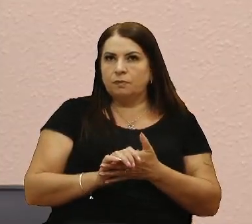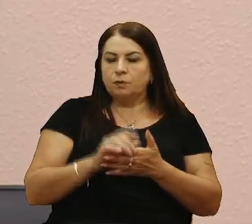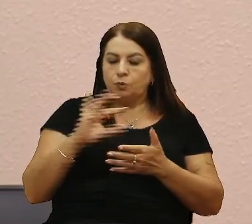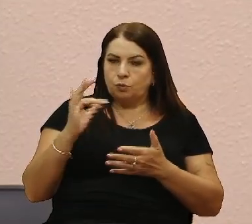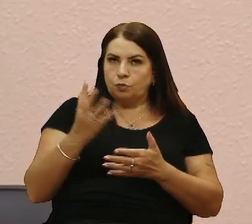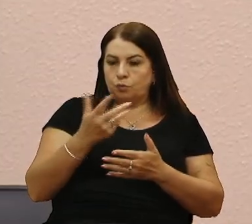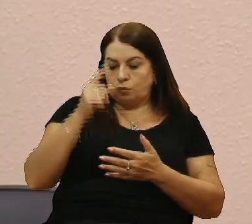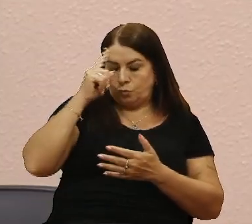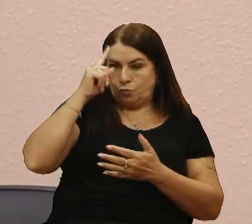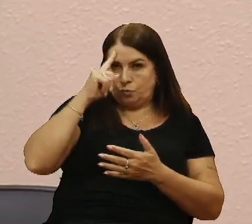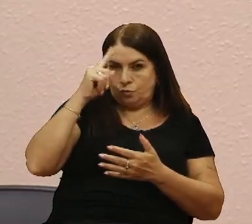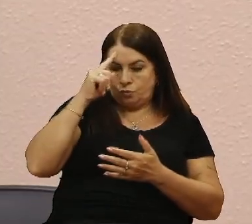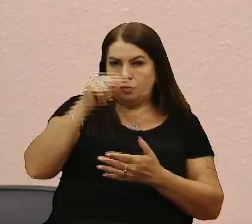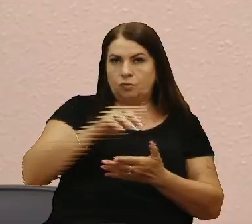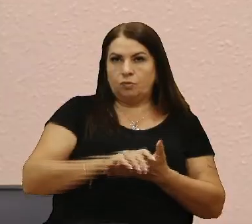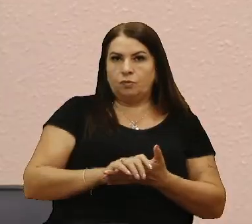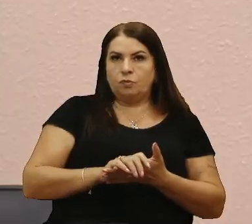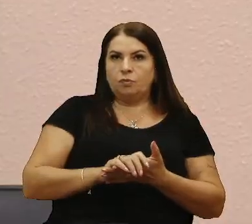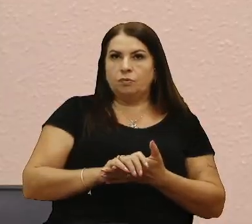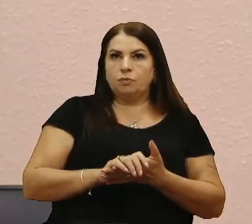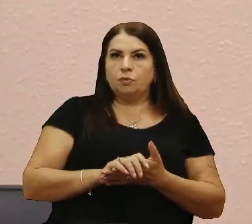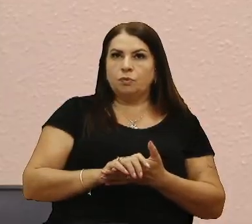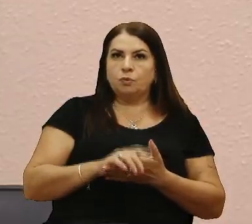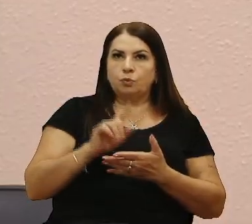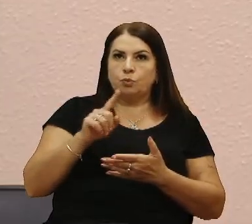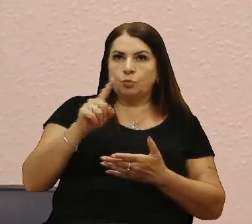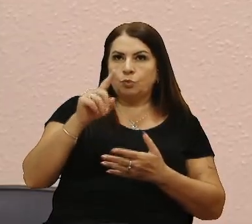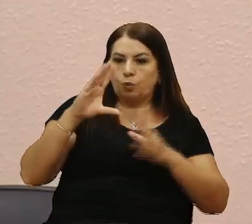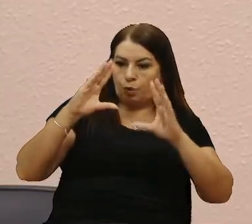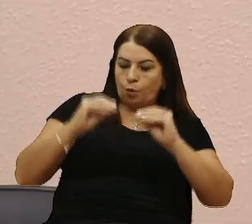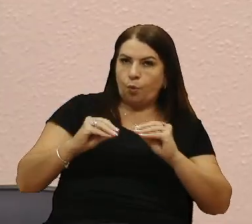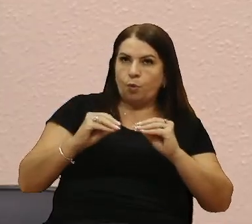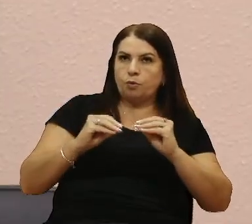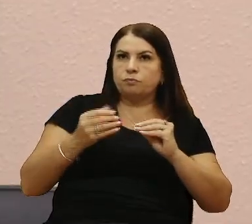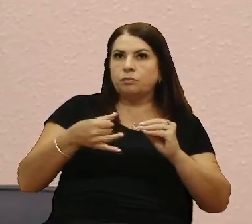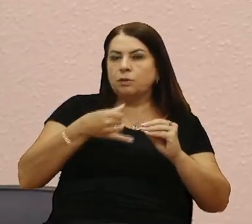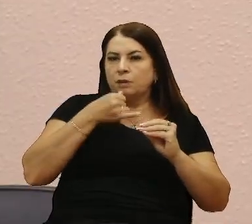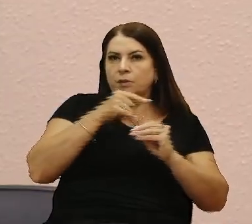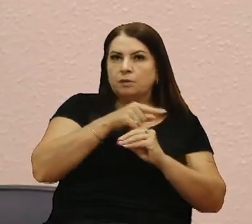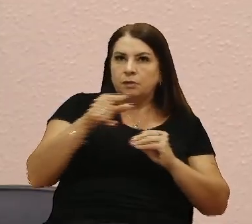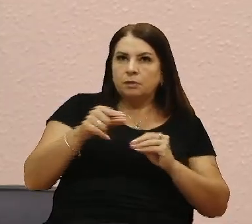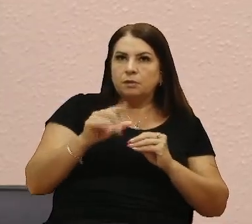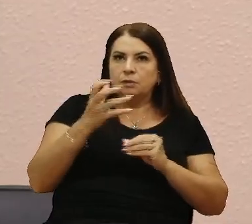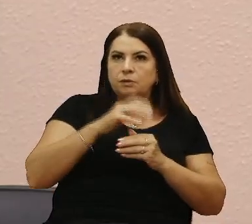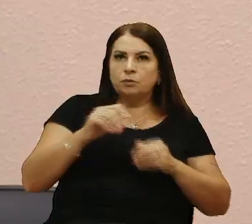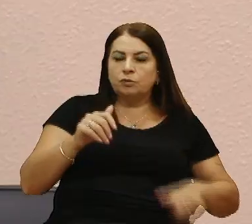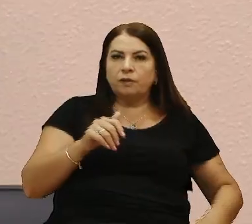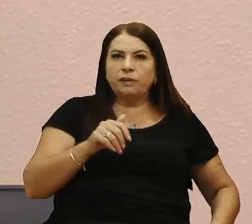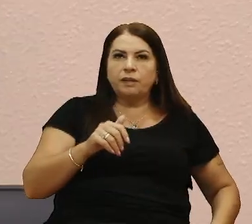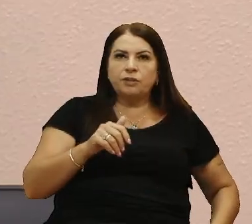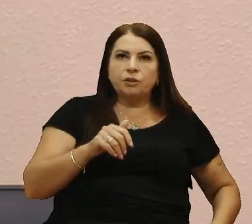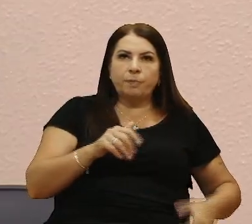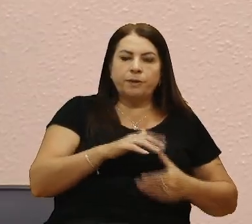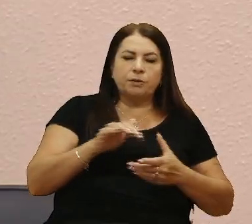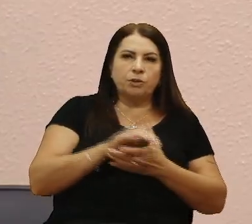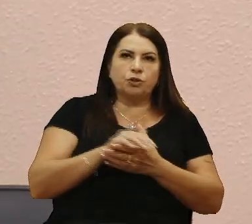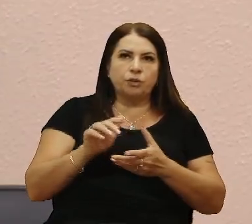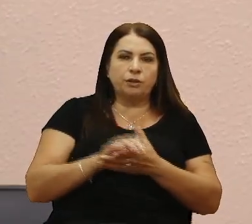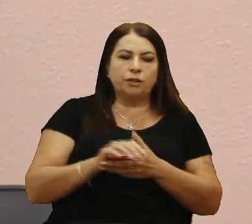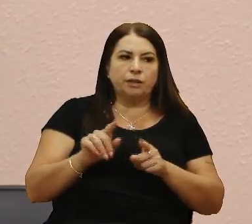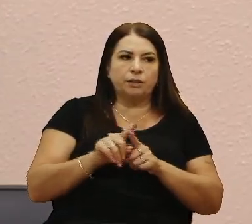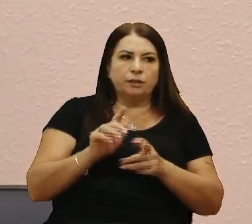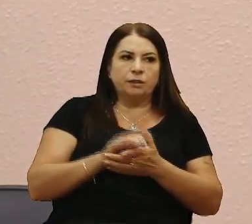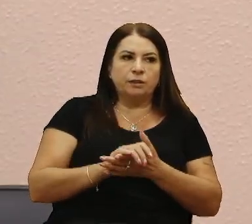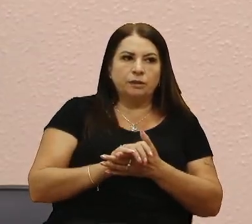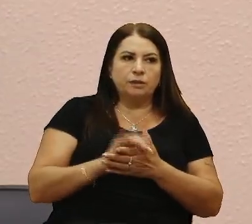Todo santo dia, toda santa noite, infelizmente, acontece em praticamente todos